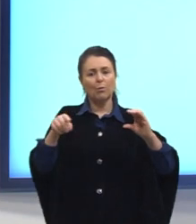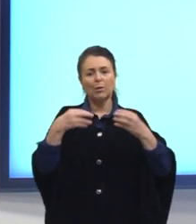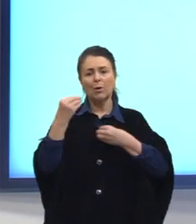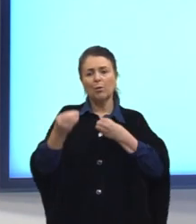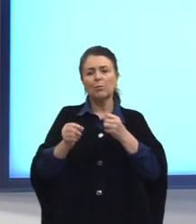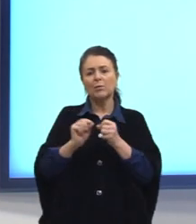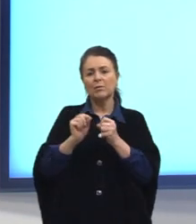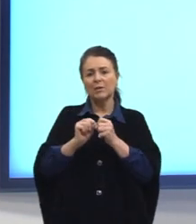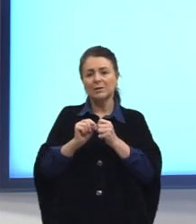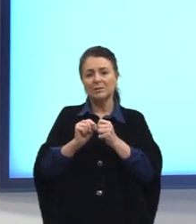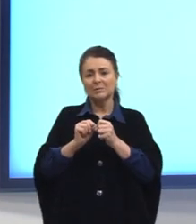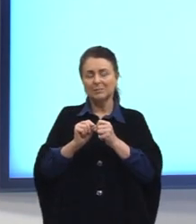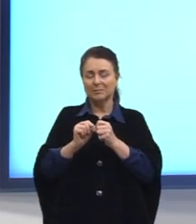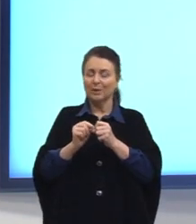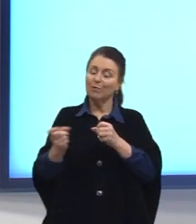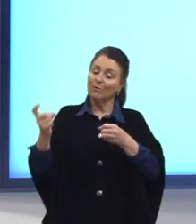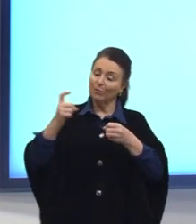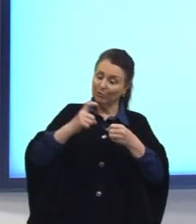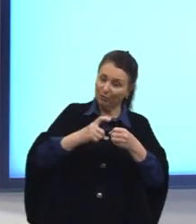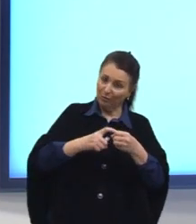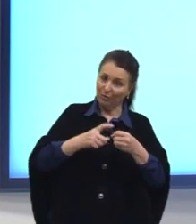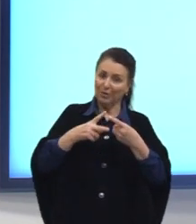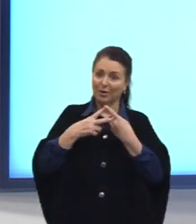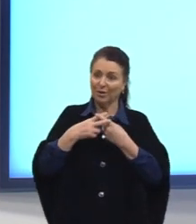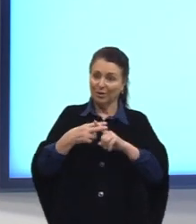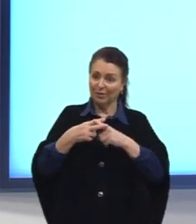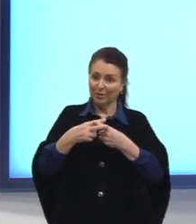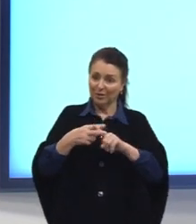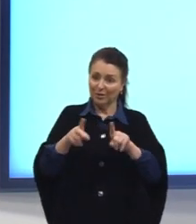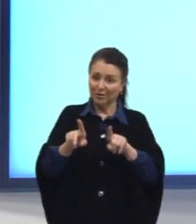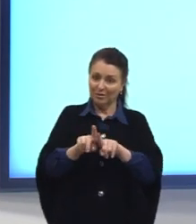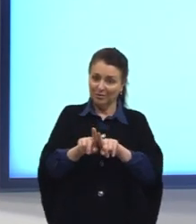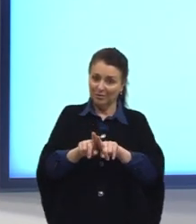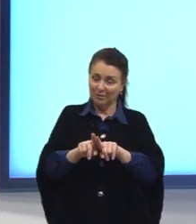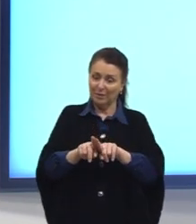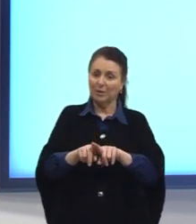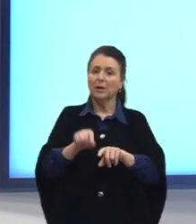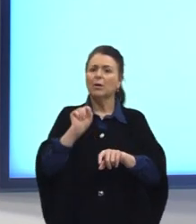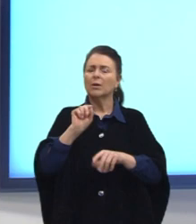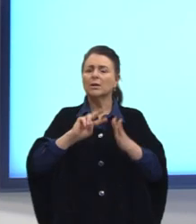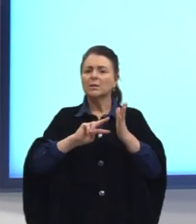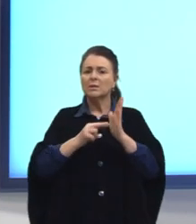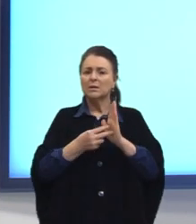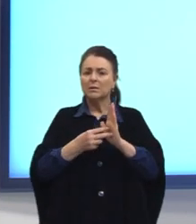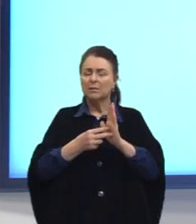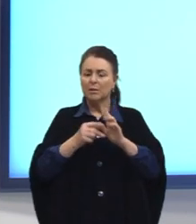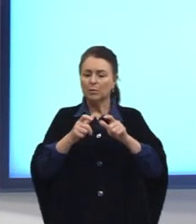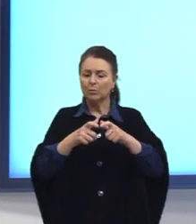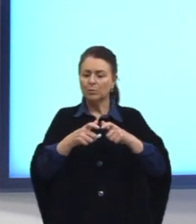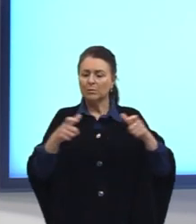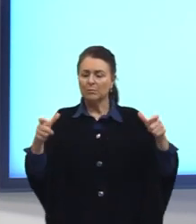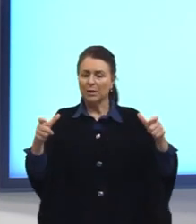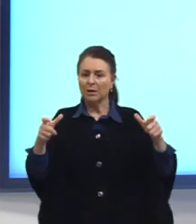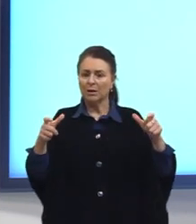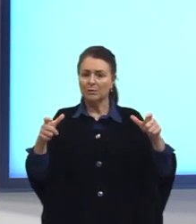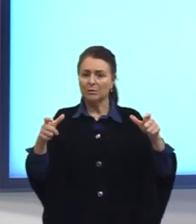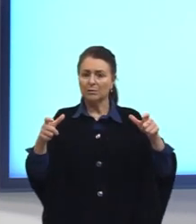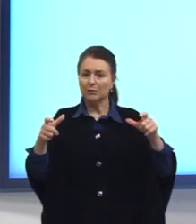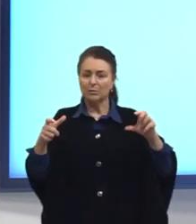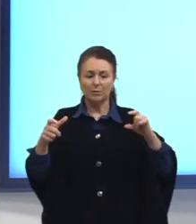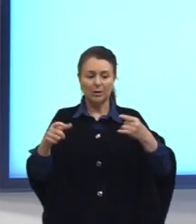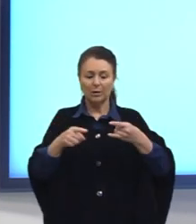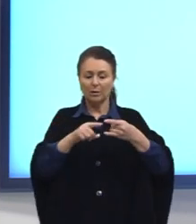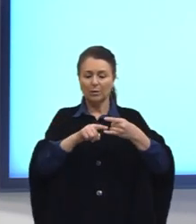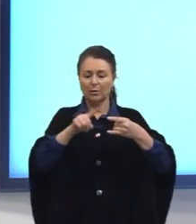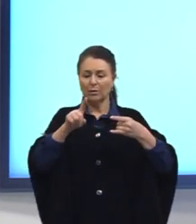na mecânica clássica Então como que a gente faz o que que significa o nosso espaço numa onda é o comprimento de